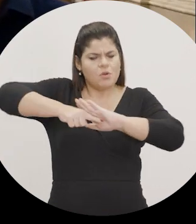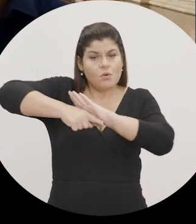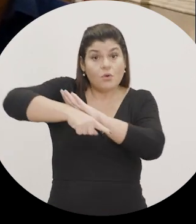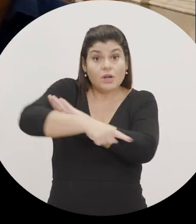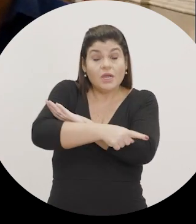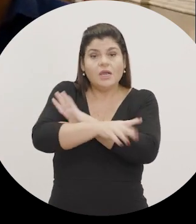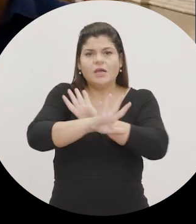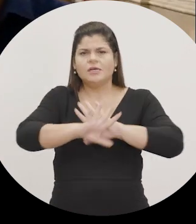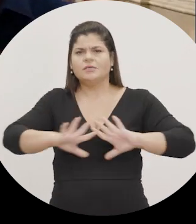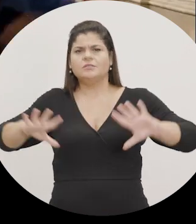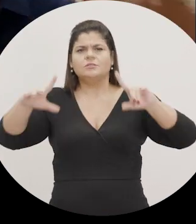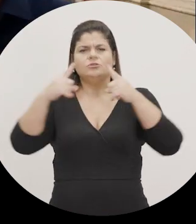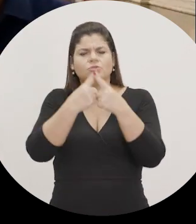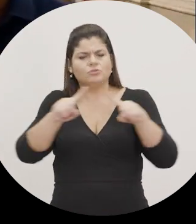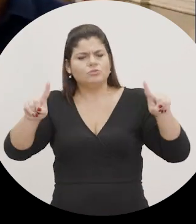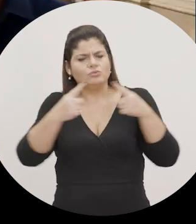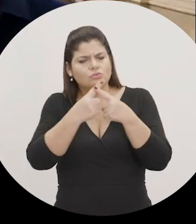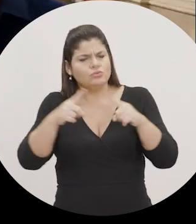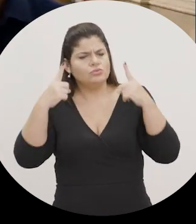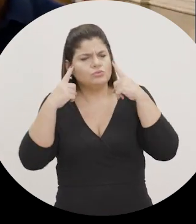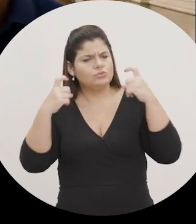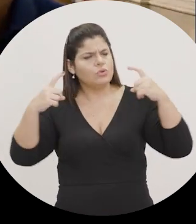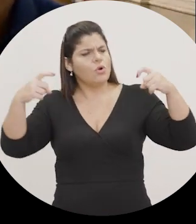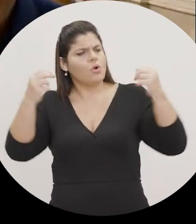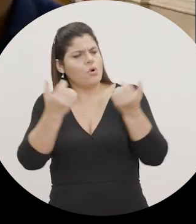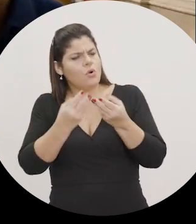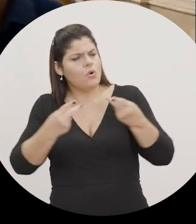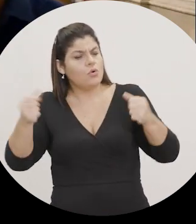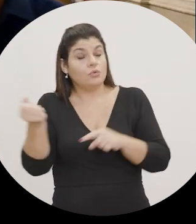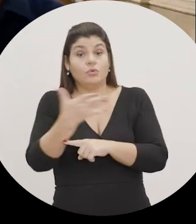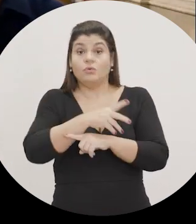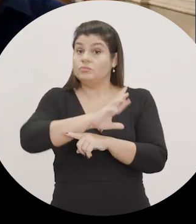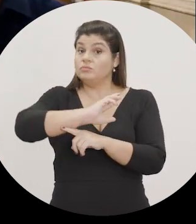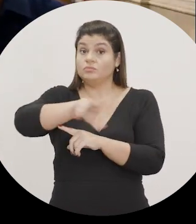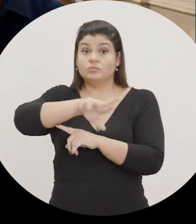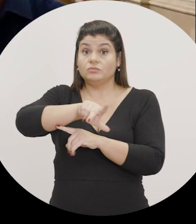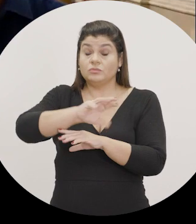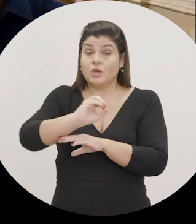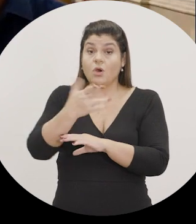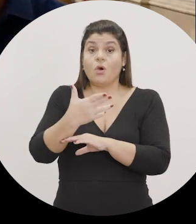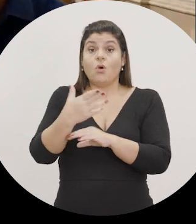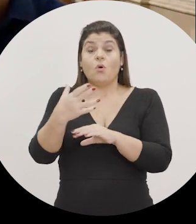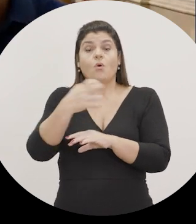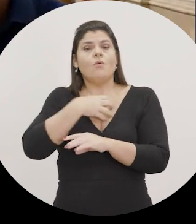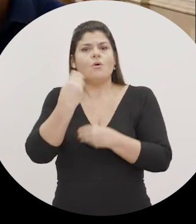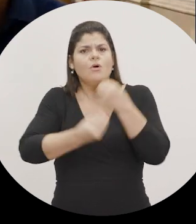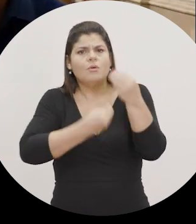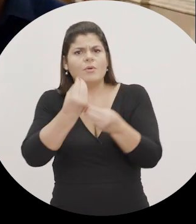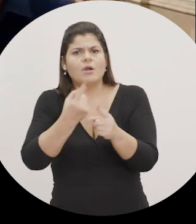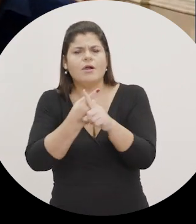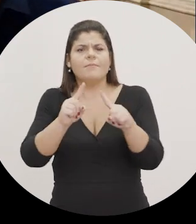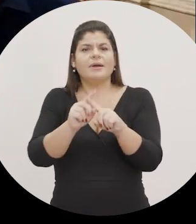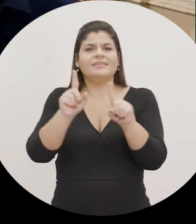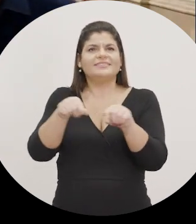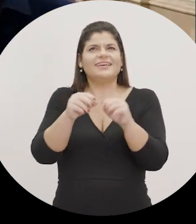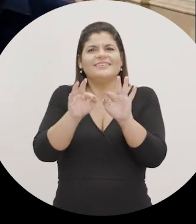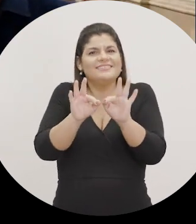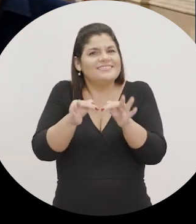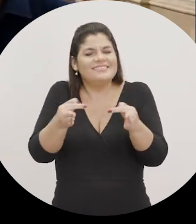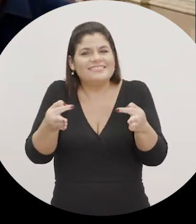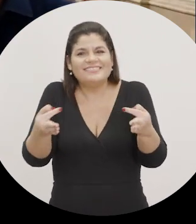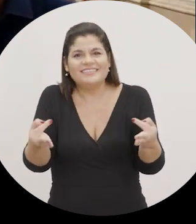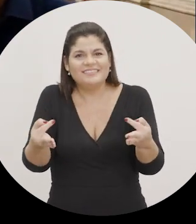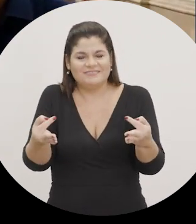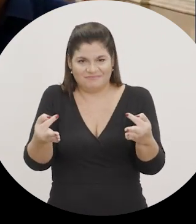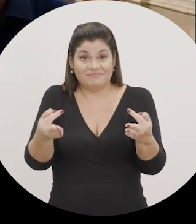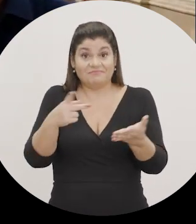explorando, né, harmonias completamente novas, né, ou até na forma, são coisas, é uma coisa tão